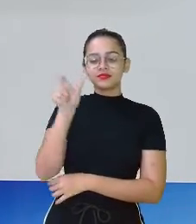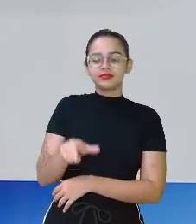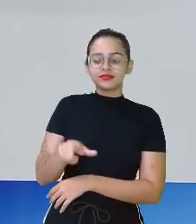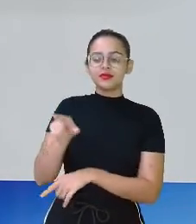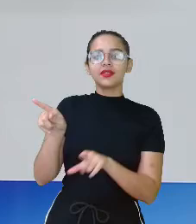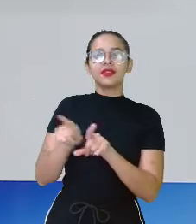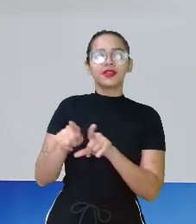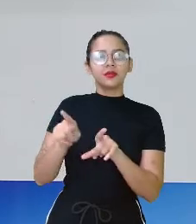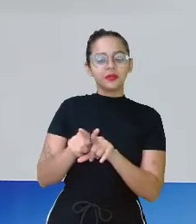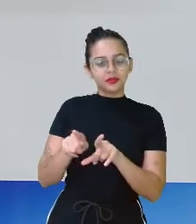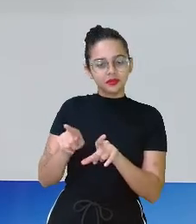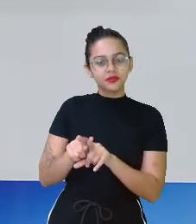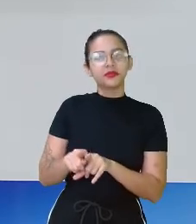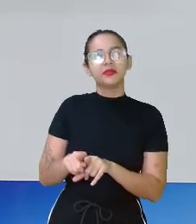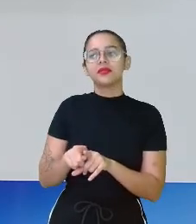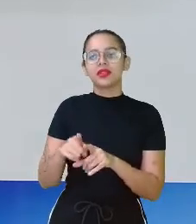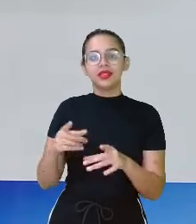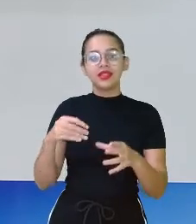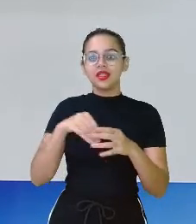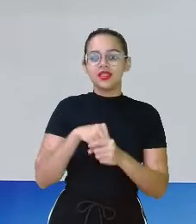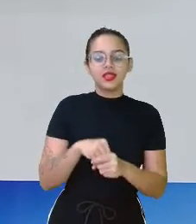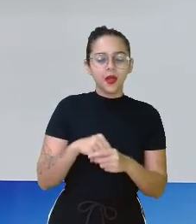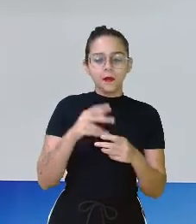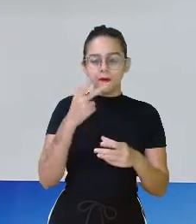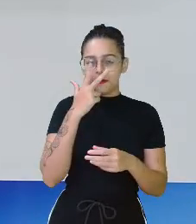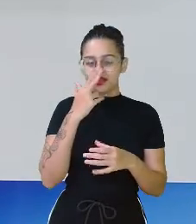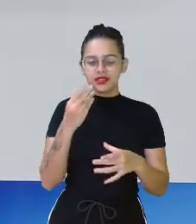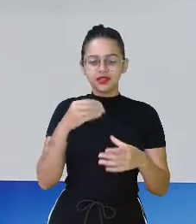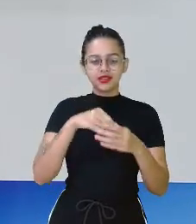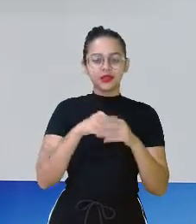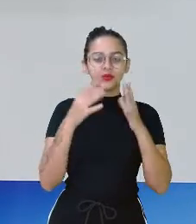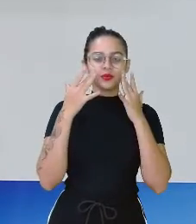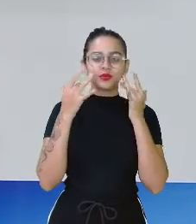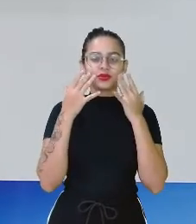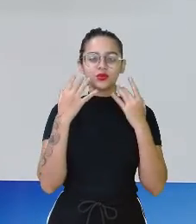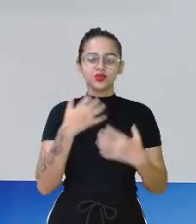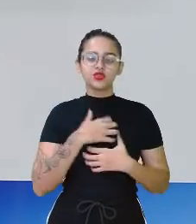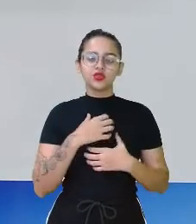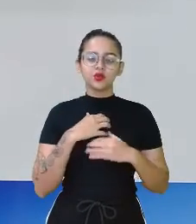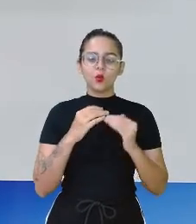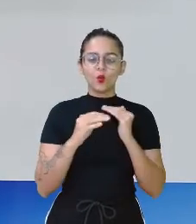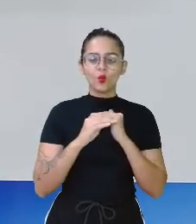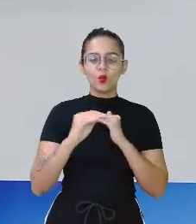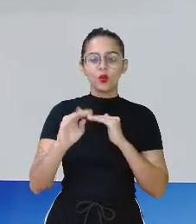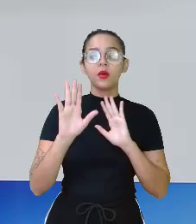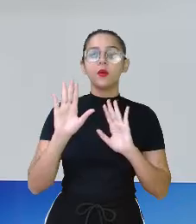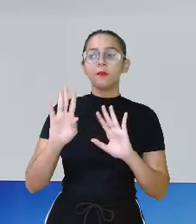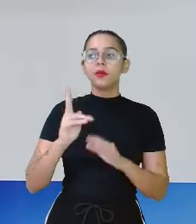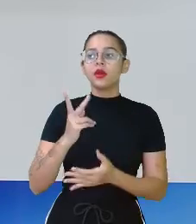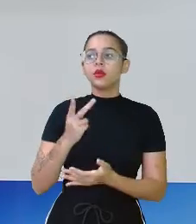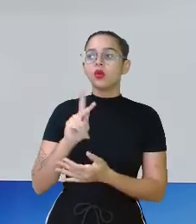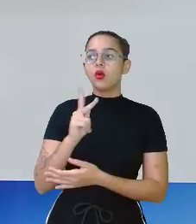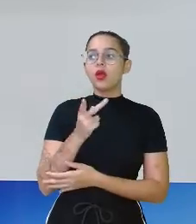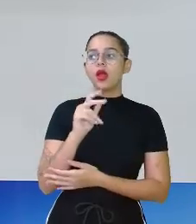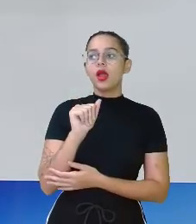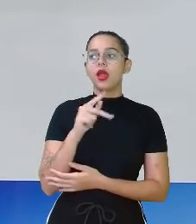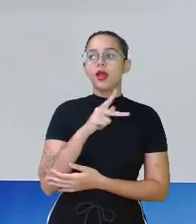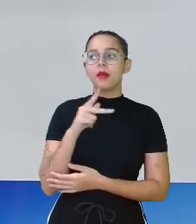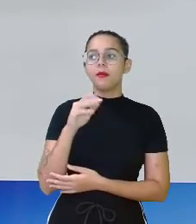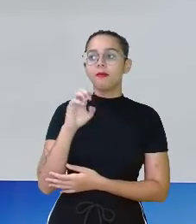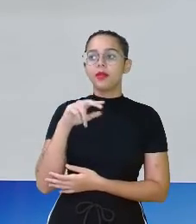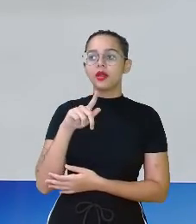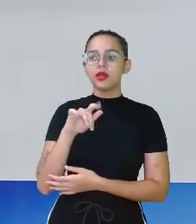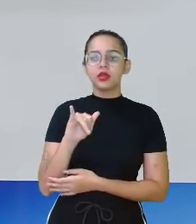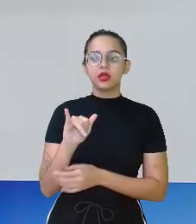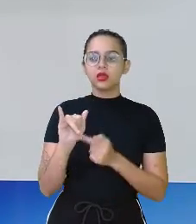também parte daquilo. Isso. Né? De um modo diferente, de um modo passivo. No happening, você não sabe